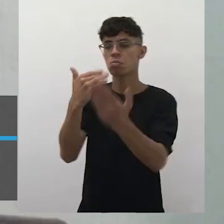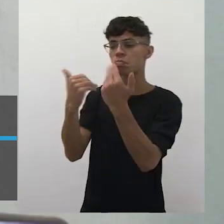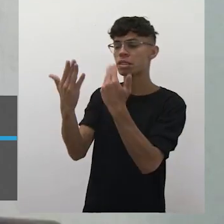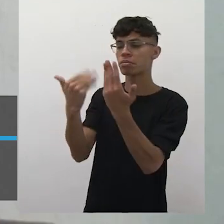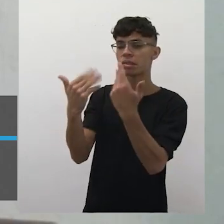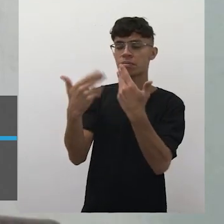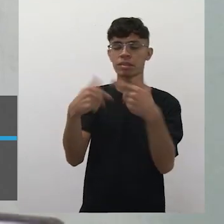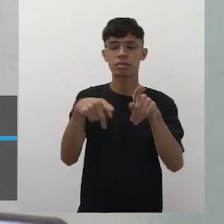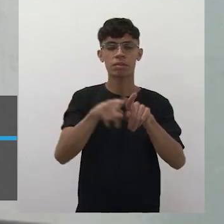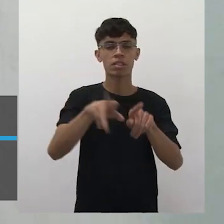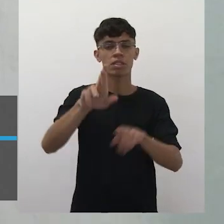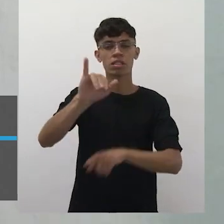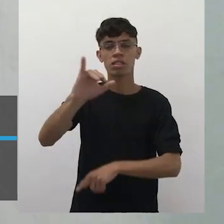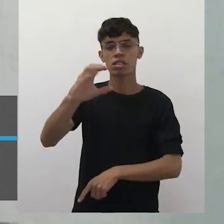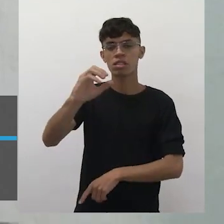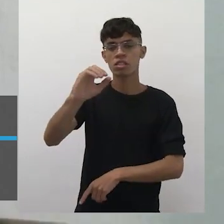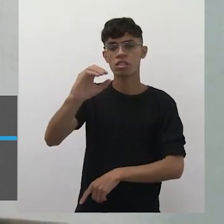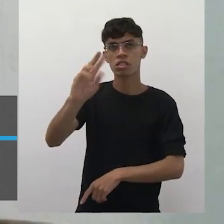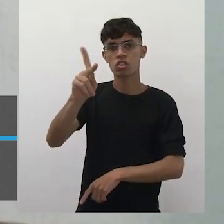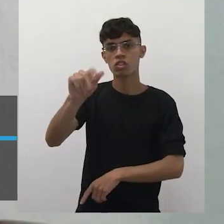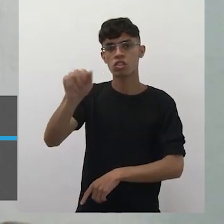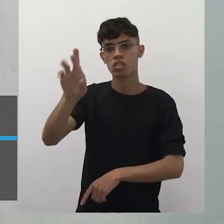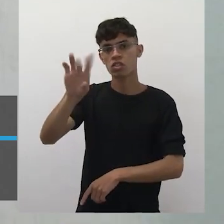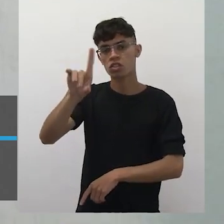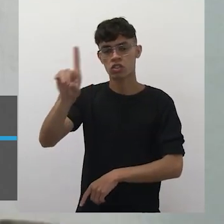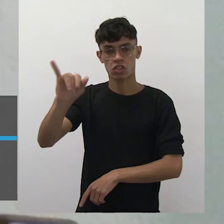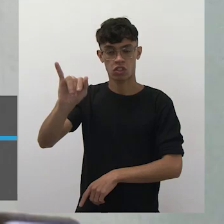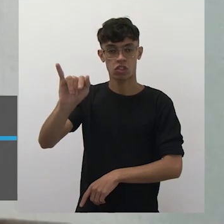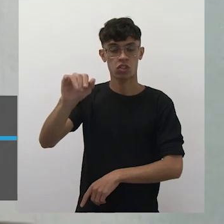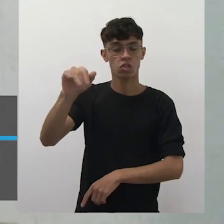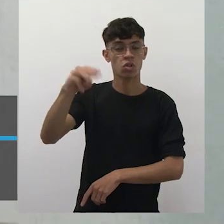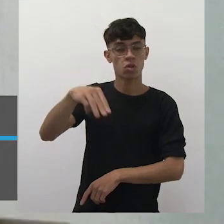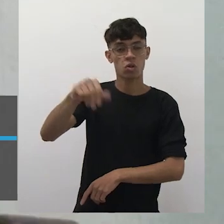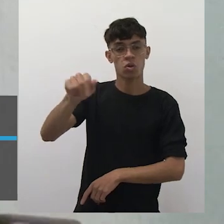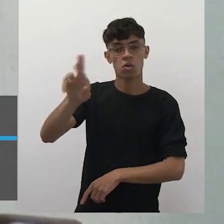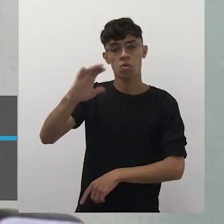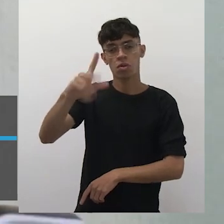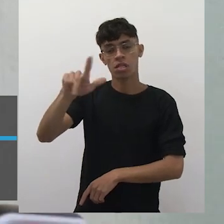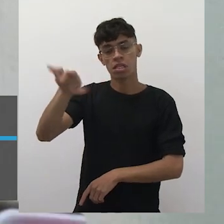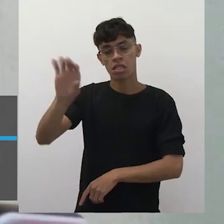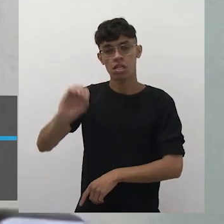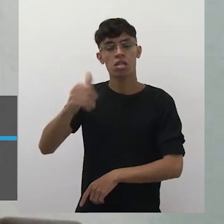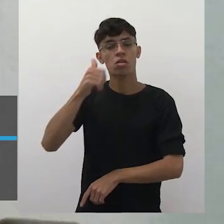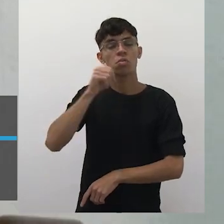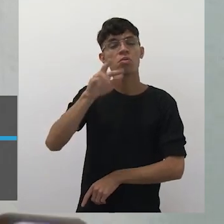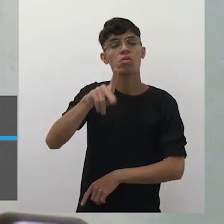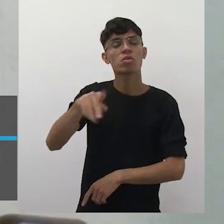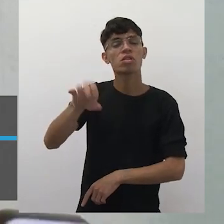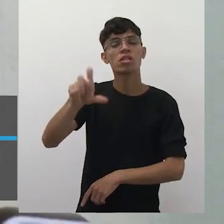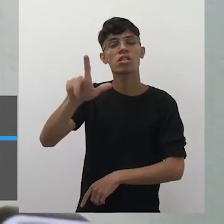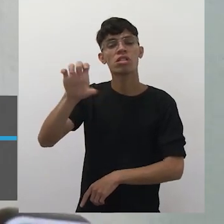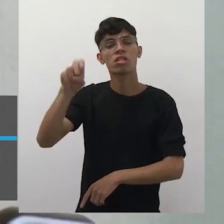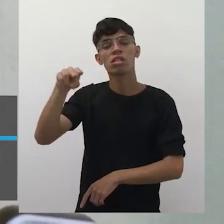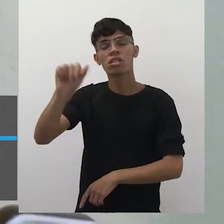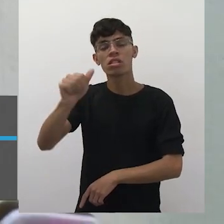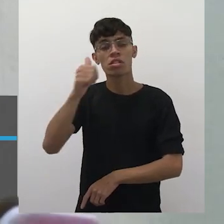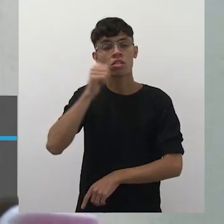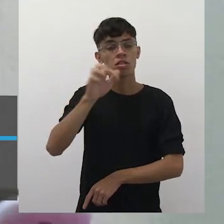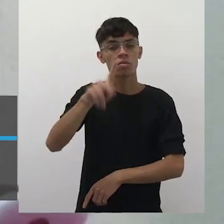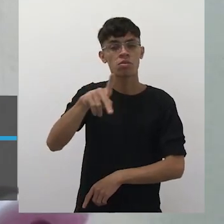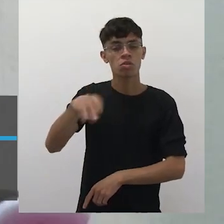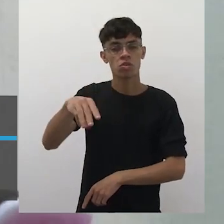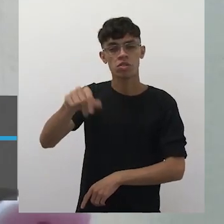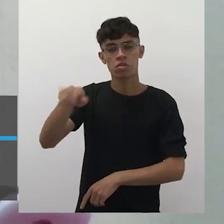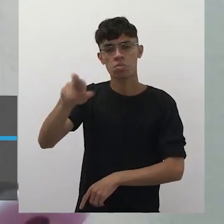o Richard, professor Marcelo, professora Helena, né? Professora Márcia, não